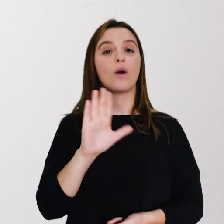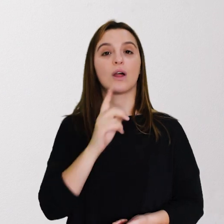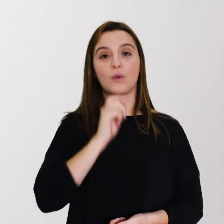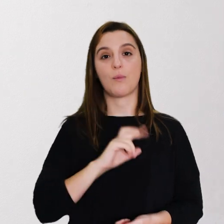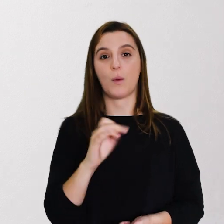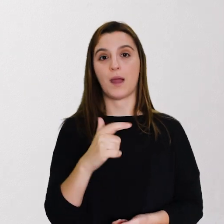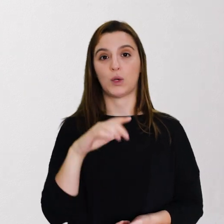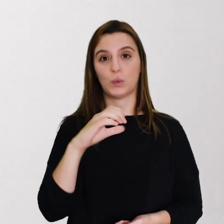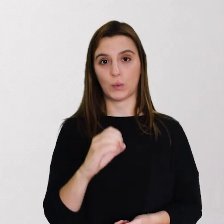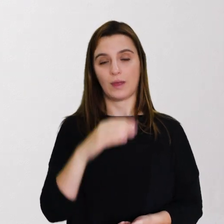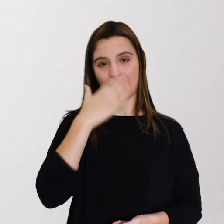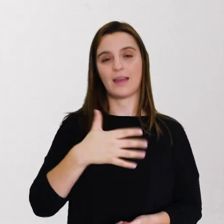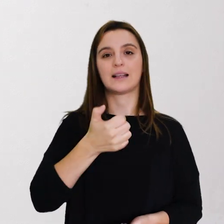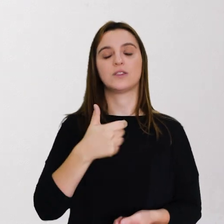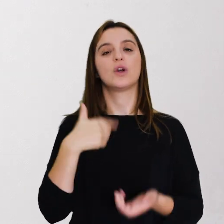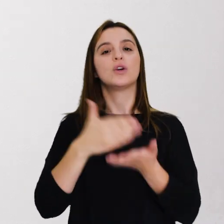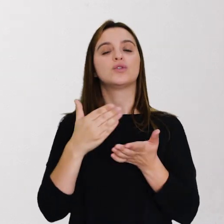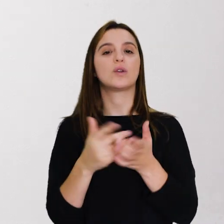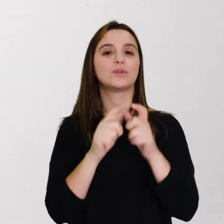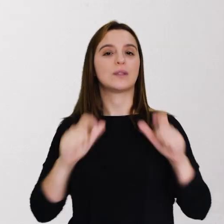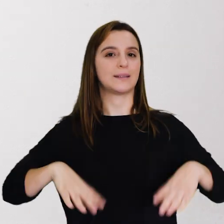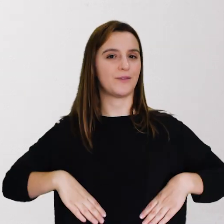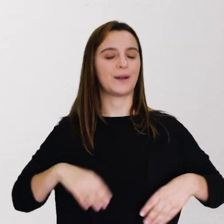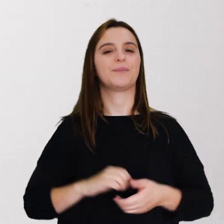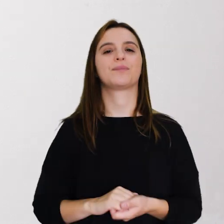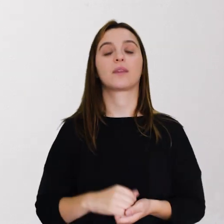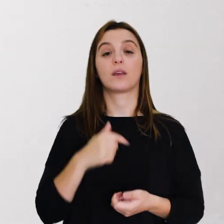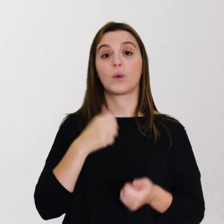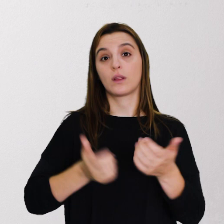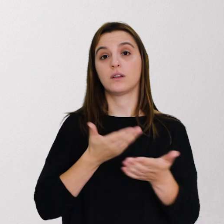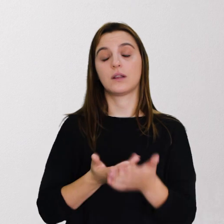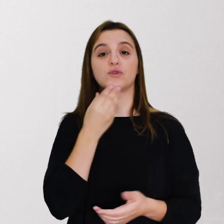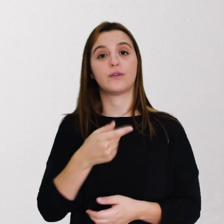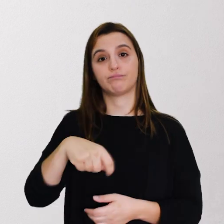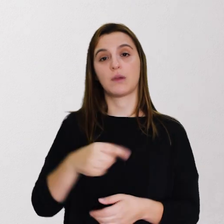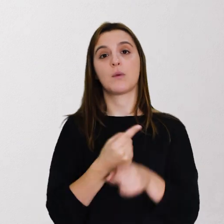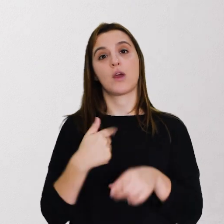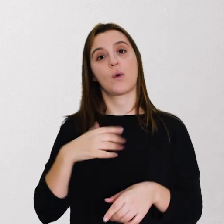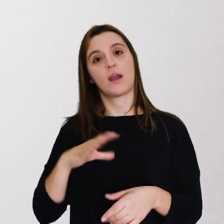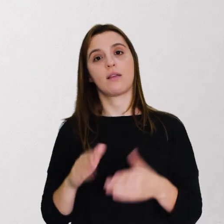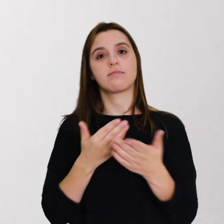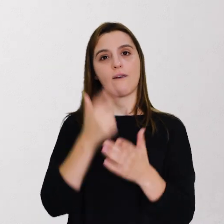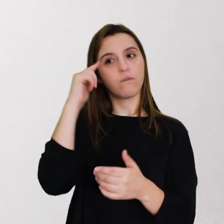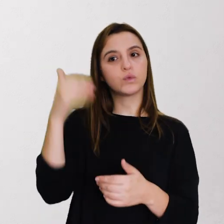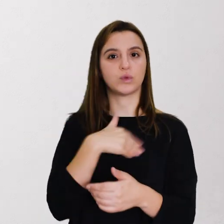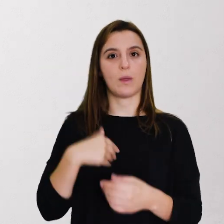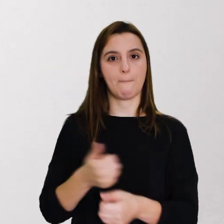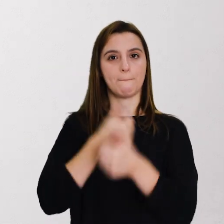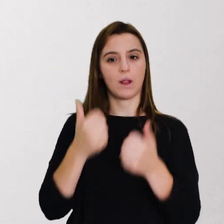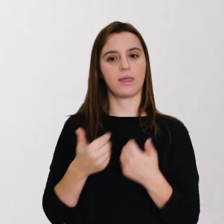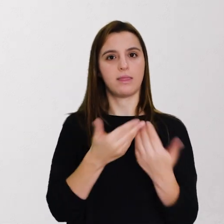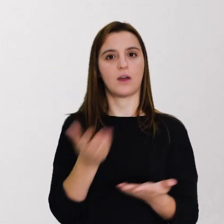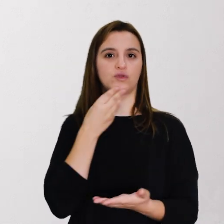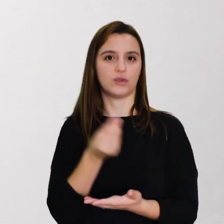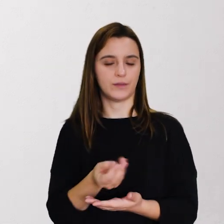Olá, eu sou o Roberto, tenho 15 anos e estudo na Escola Secundária Santa Maria da Feira. Eu quero ainda até mais jovem Antarca porque eu quero proporcionar um futuro mais saudável para